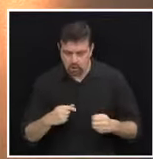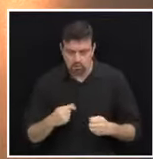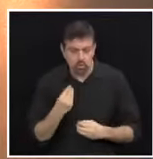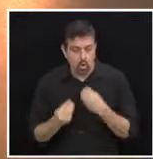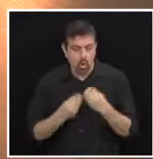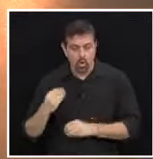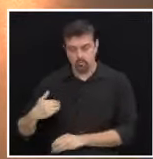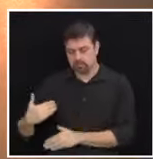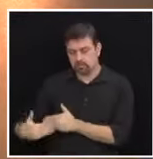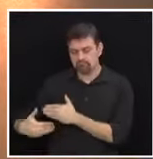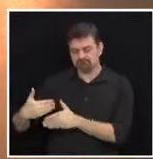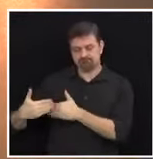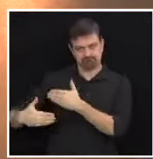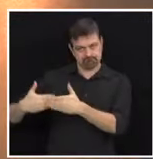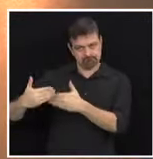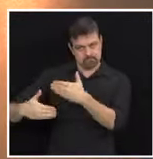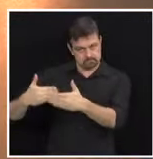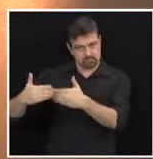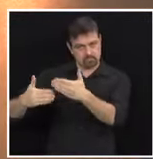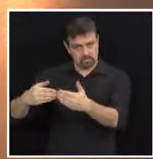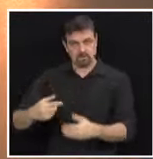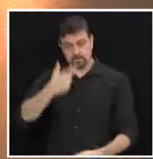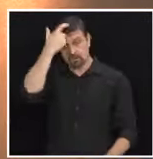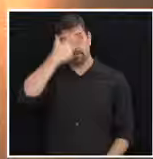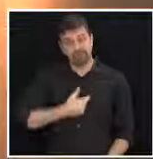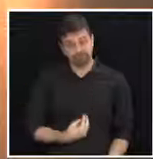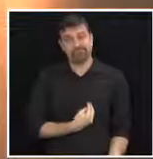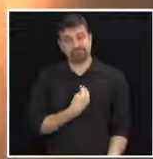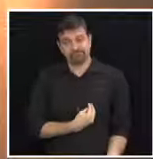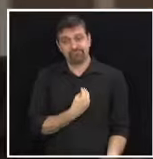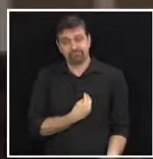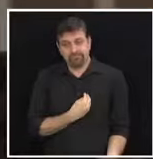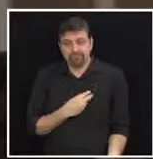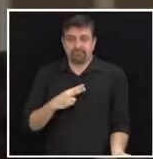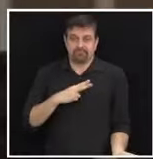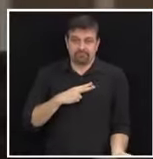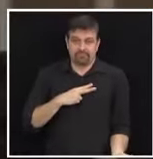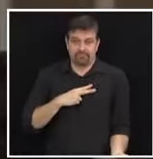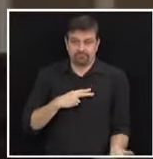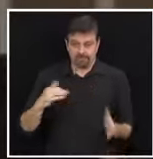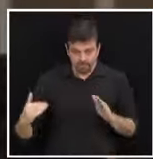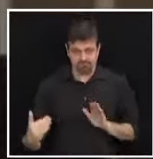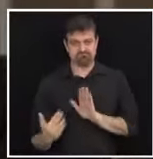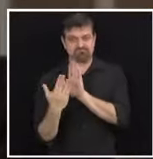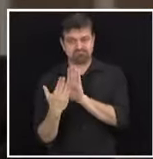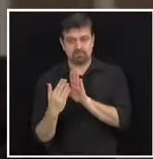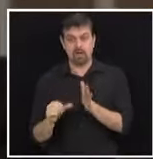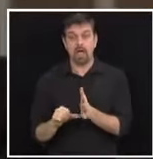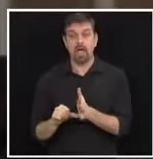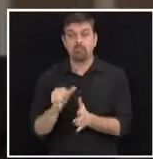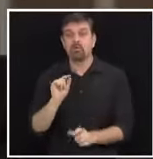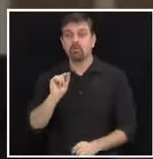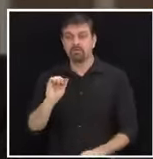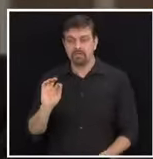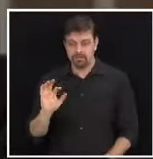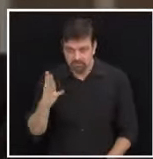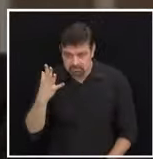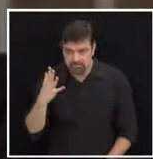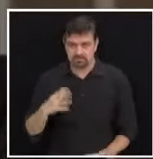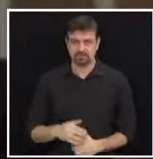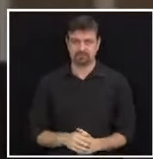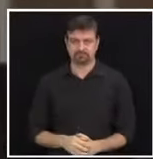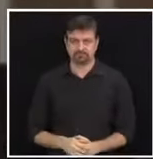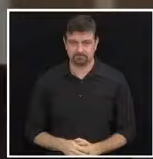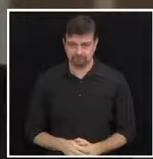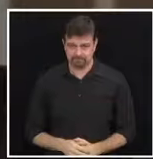suas etapas de dificuldade que eu ia enfrentar. Primeiramente, eu enfrentei uma dura etapa,